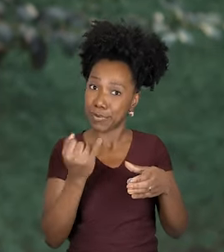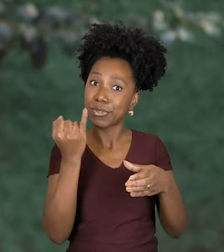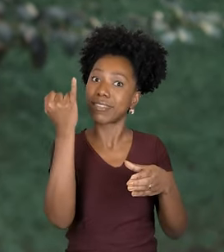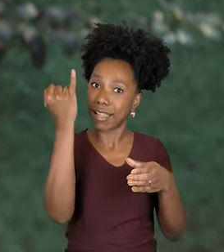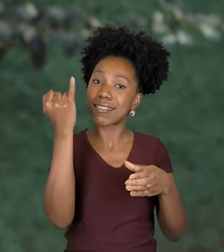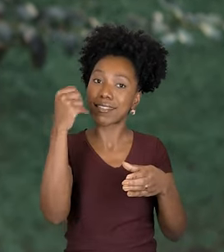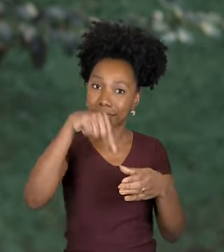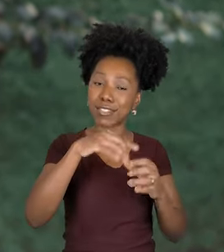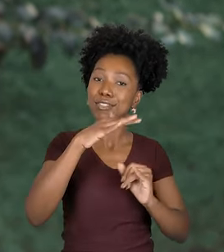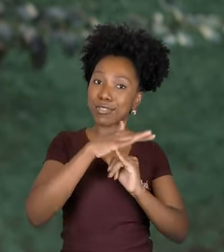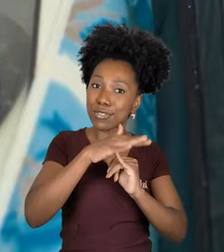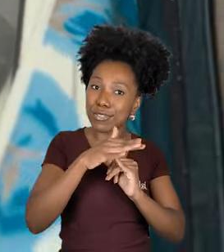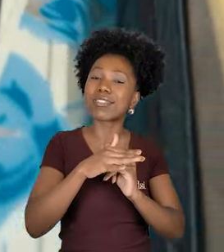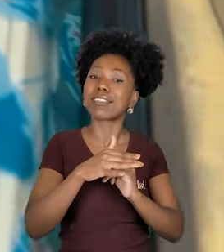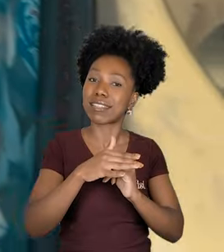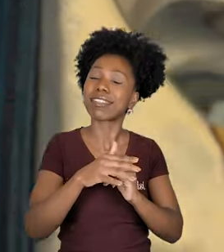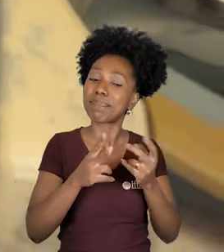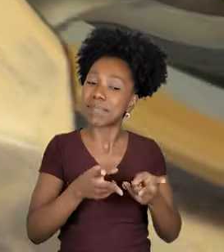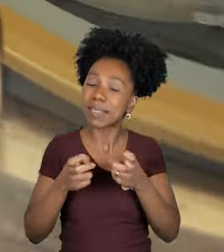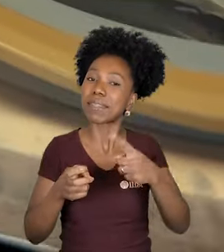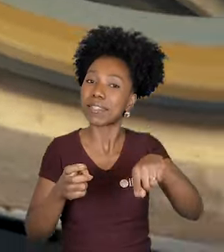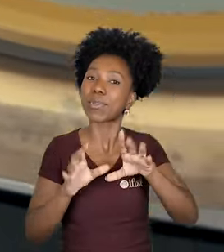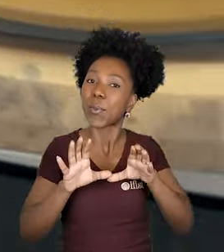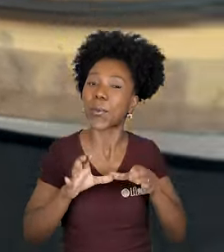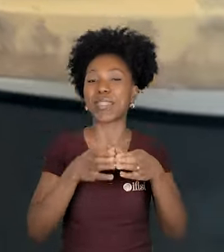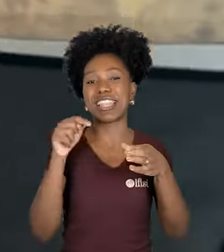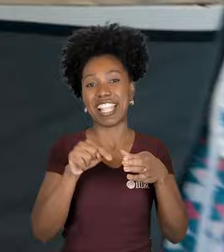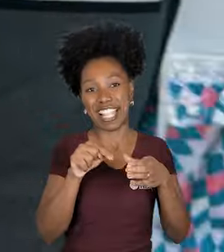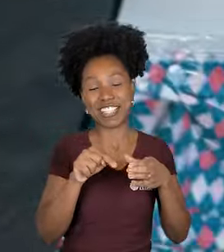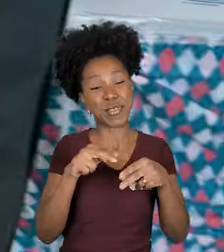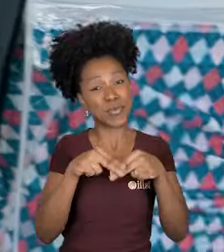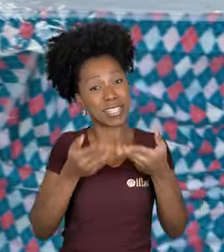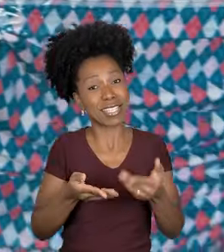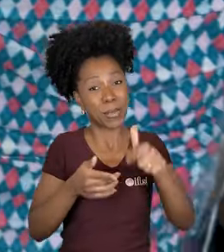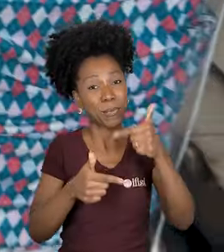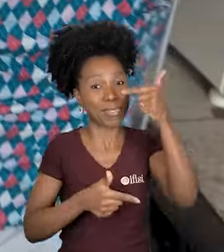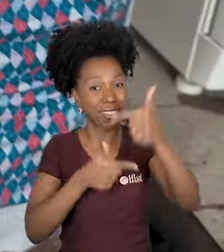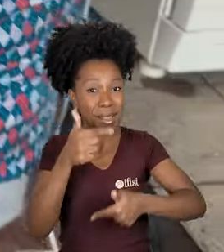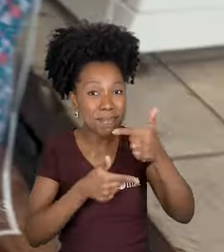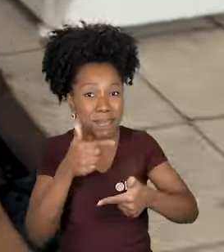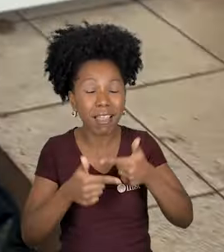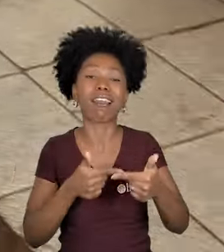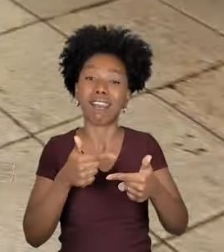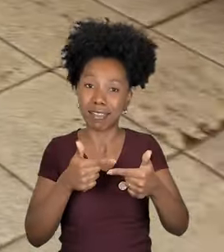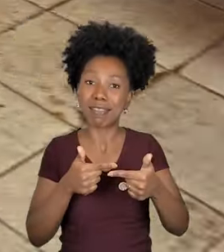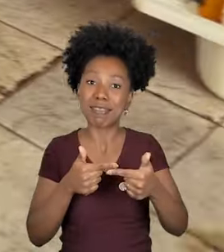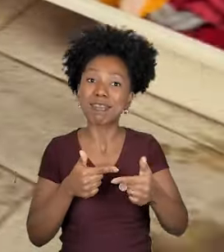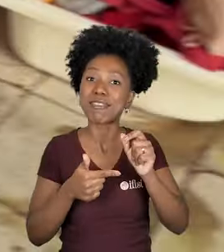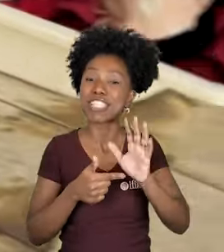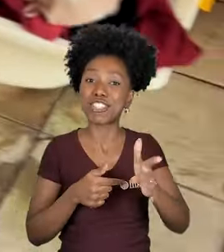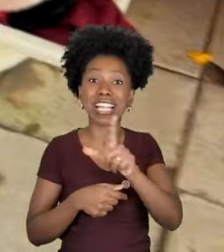né, a gente também no Instituto tá construindo lavanderias comunitárias, por isso, porque é um trabalho que se debate